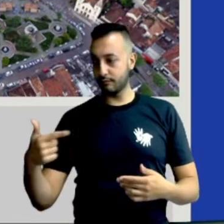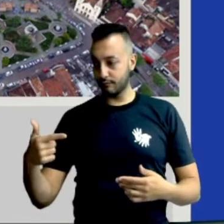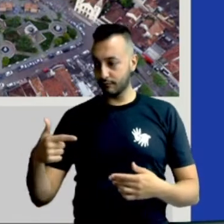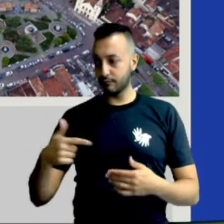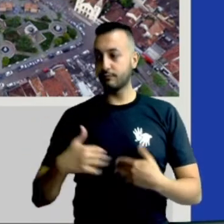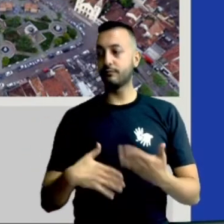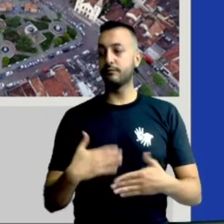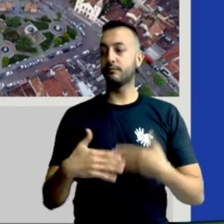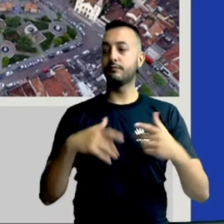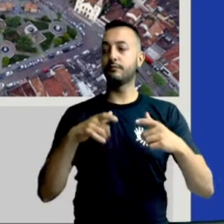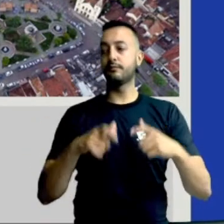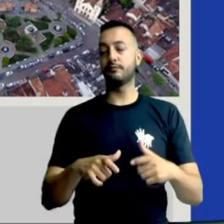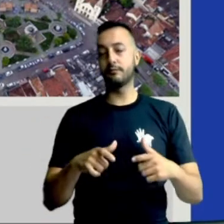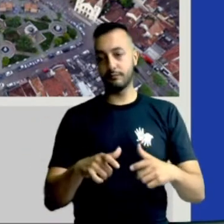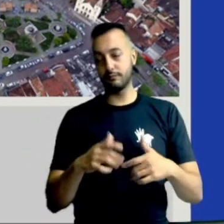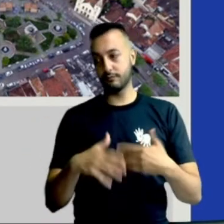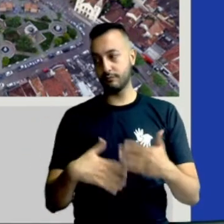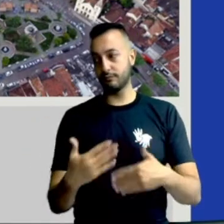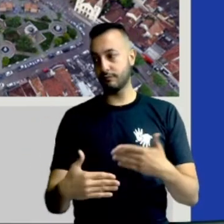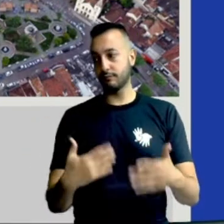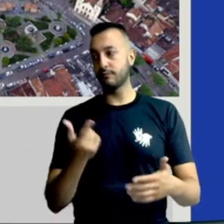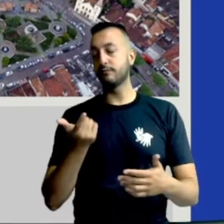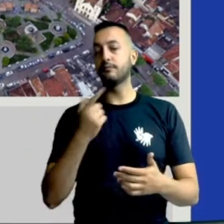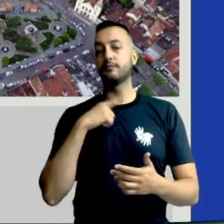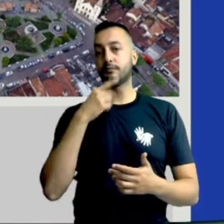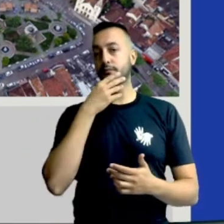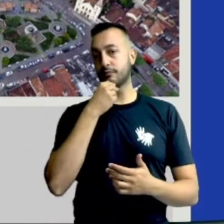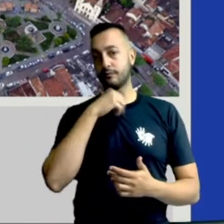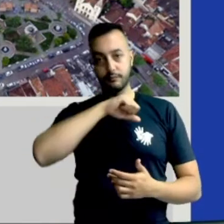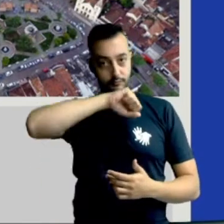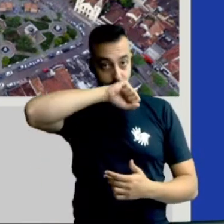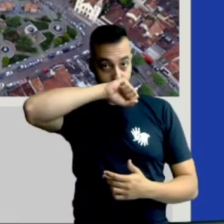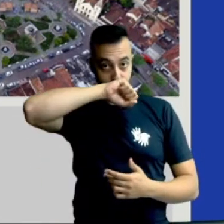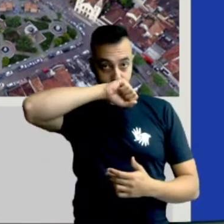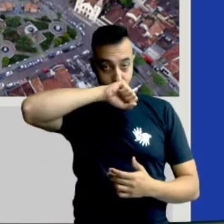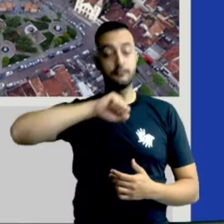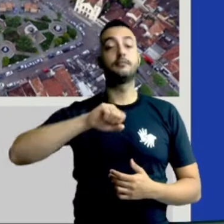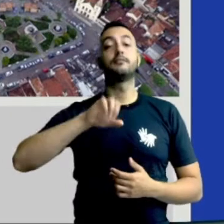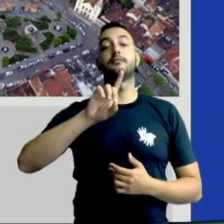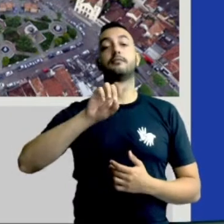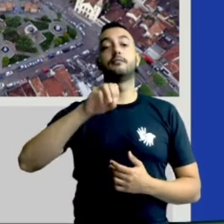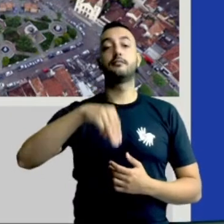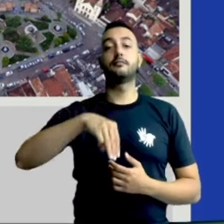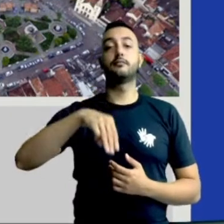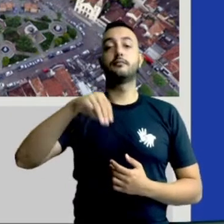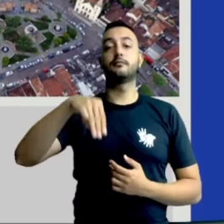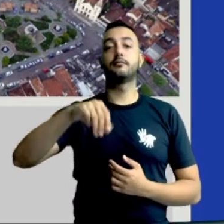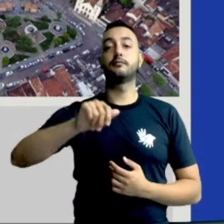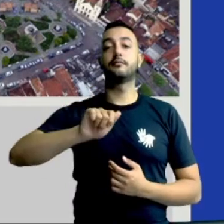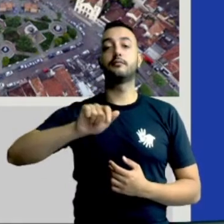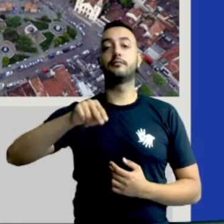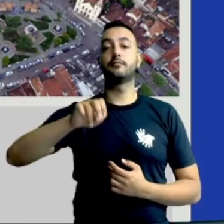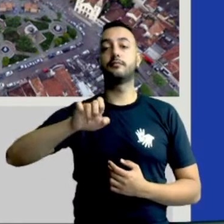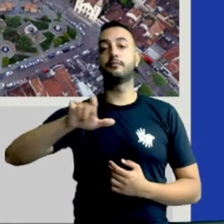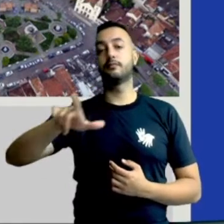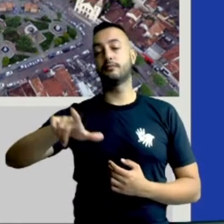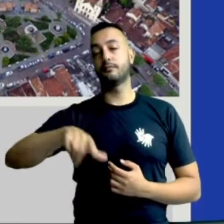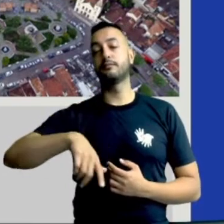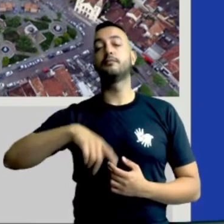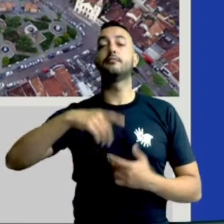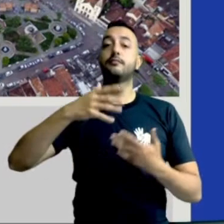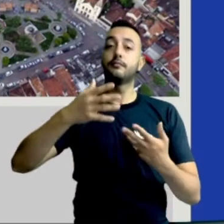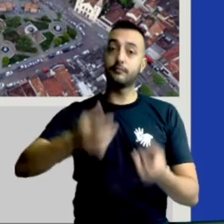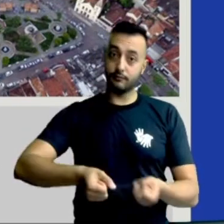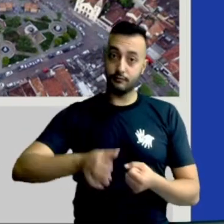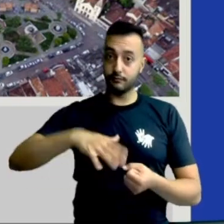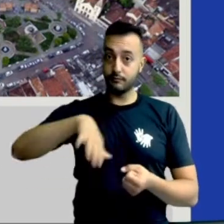desenvolvimento local fez com que o diocesano Dom Manuel Álvares da Costa atendesse ao pedido dos